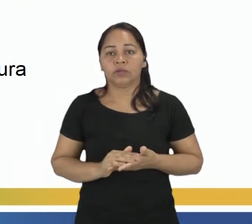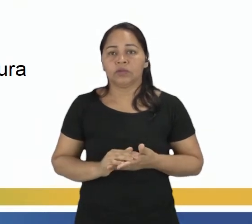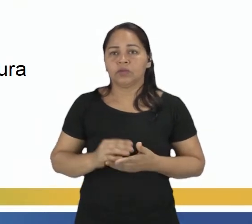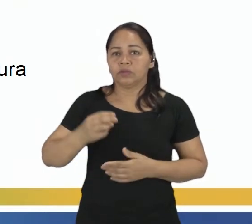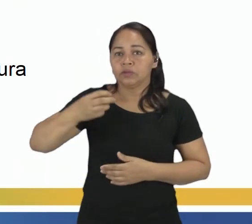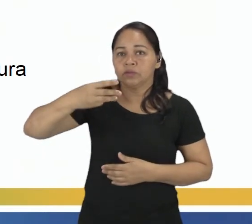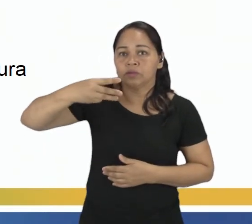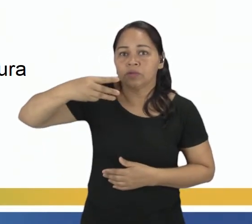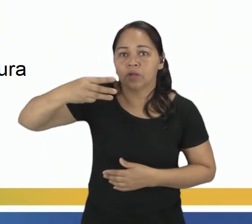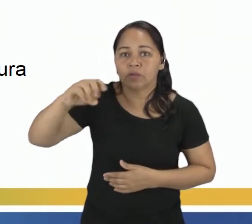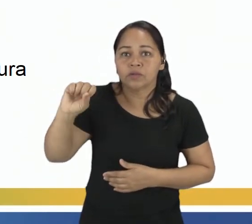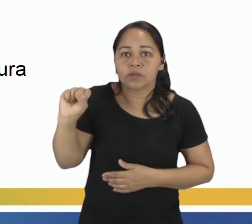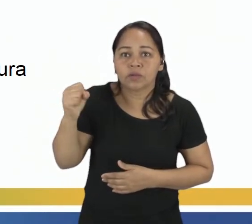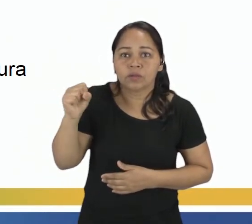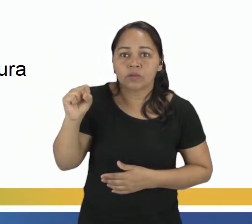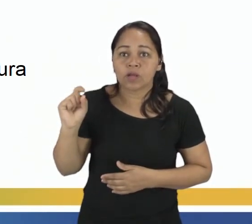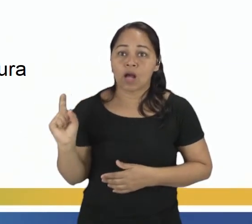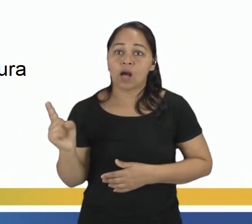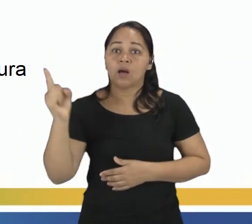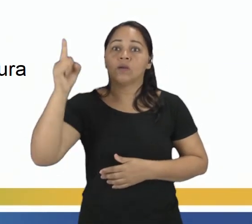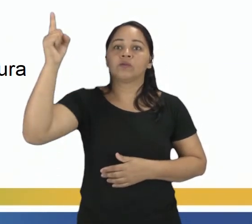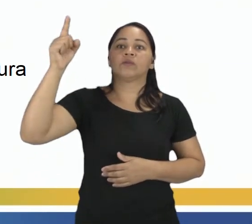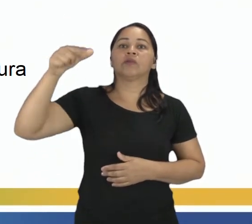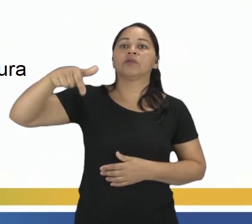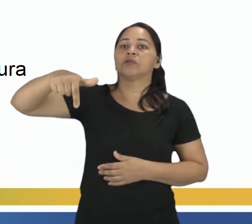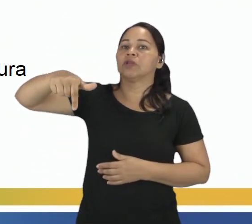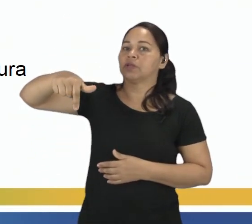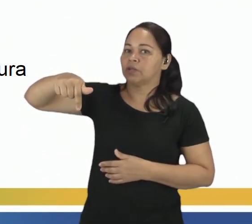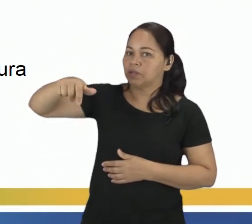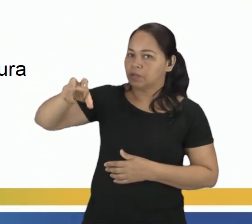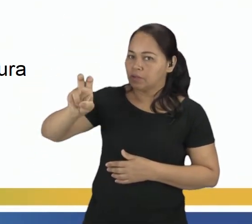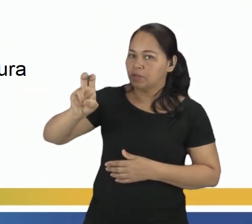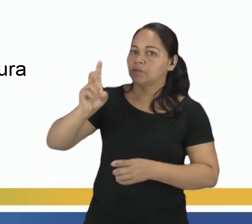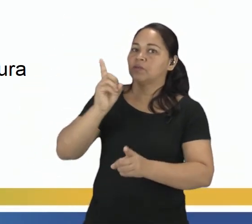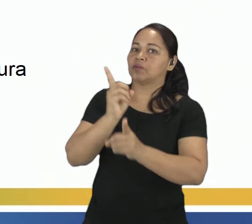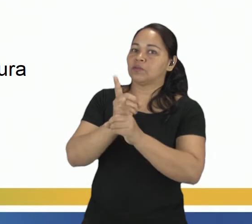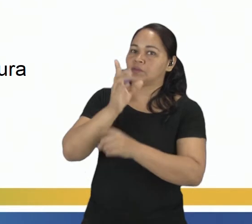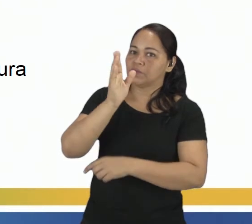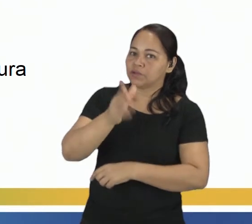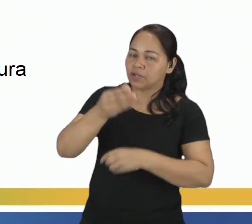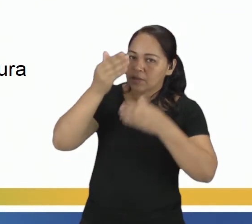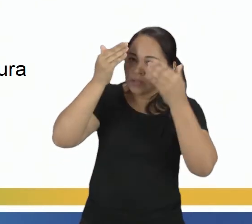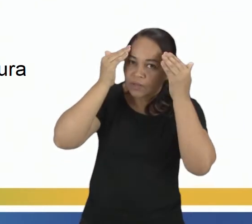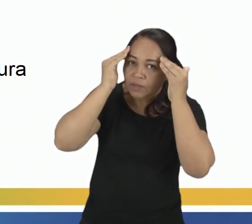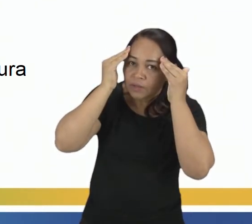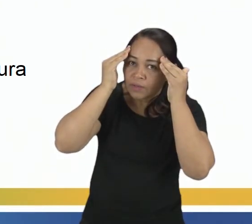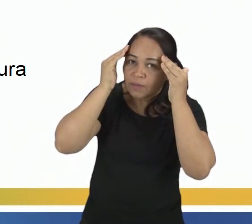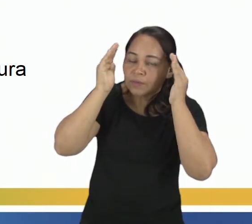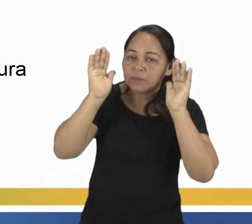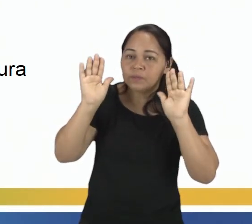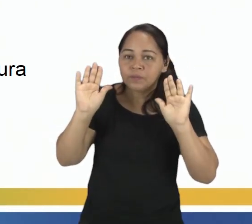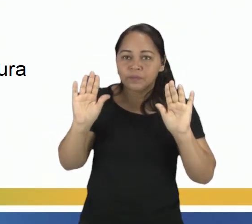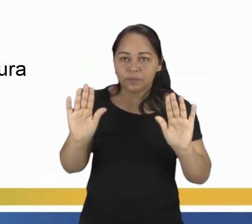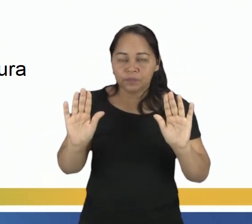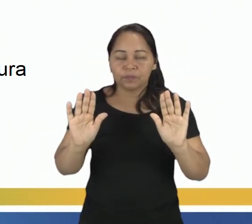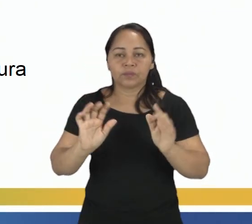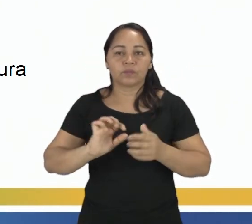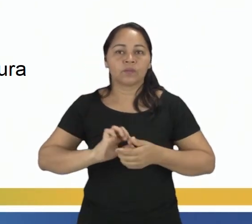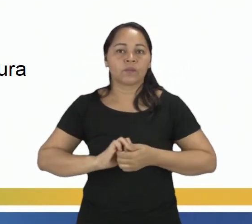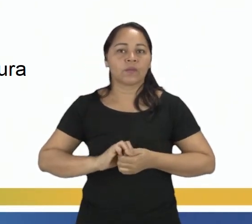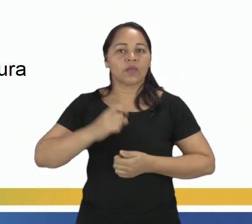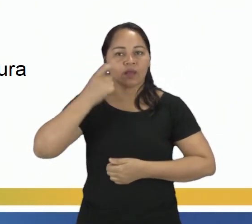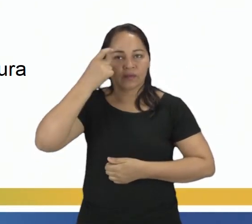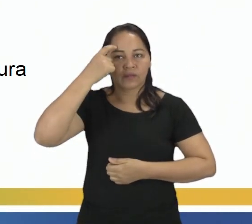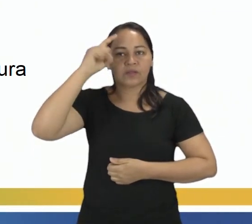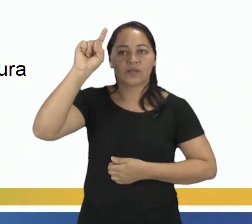3 segundos, a altura dele é de 75 metros, ok? Ficou claro isso para você? Então, essa é a ideia